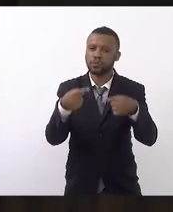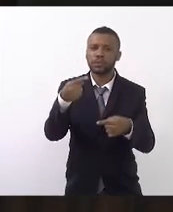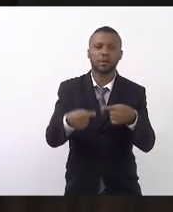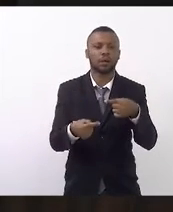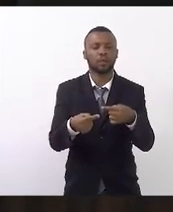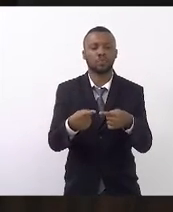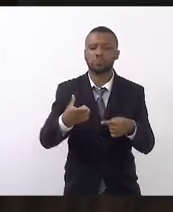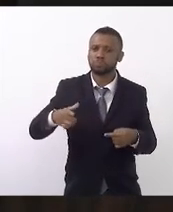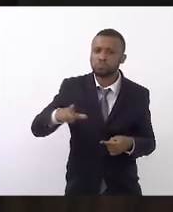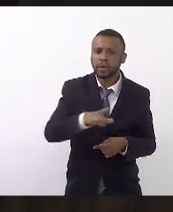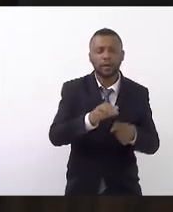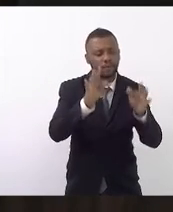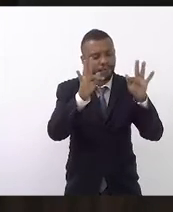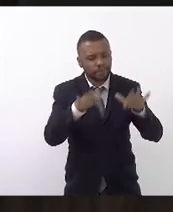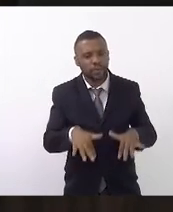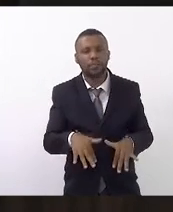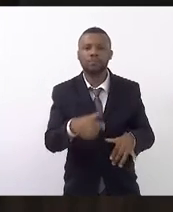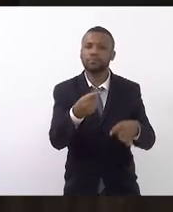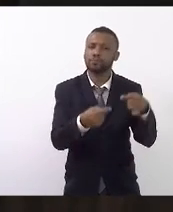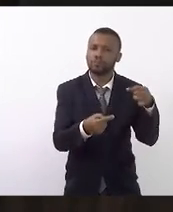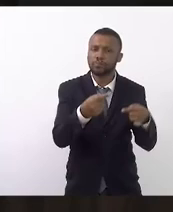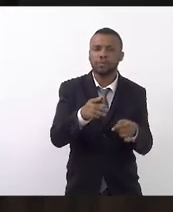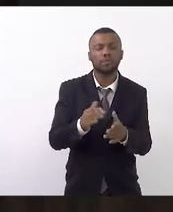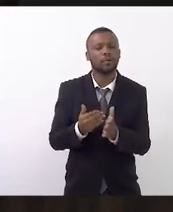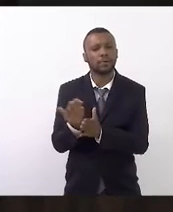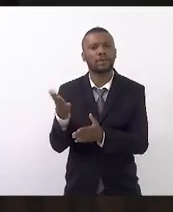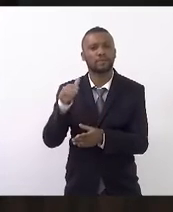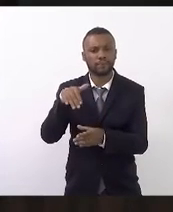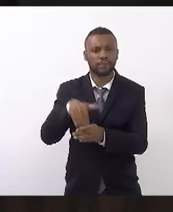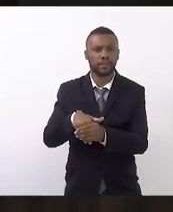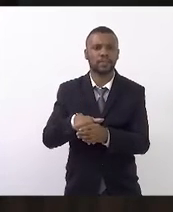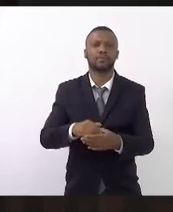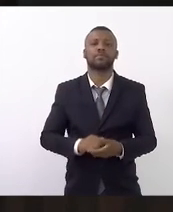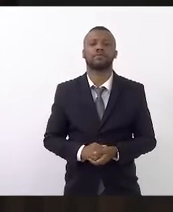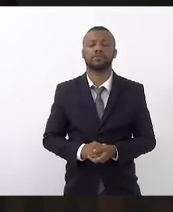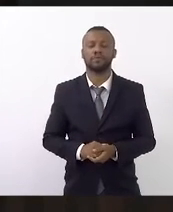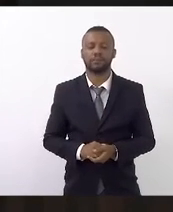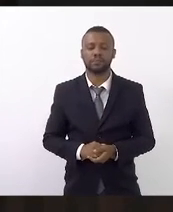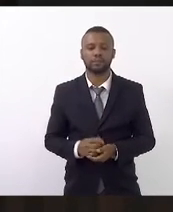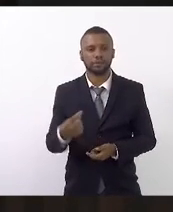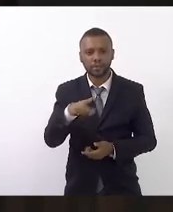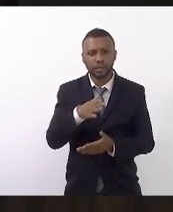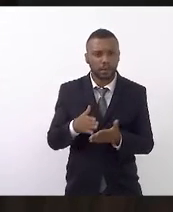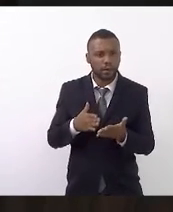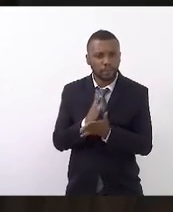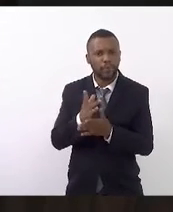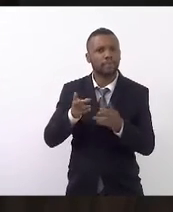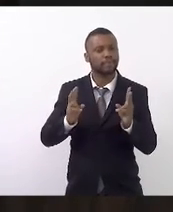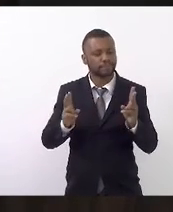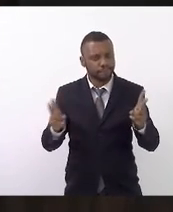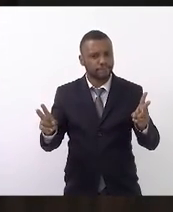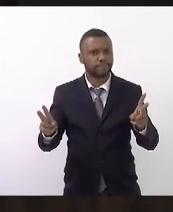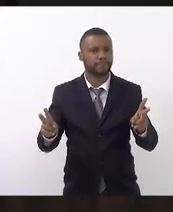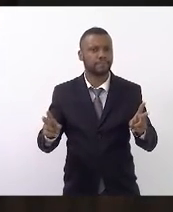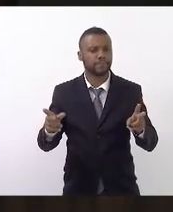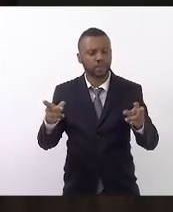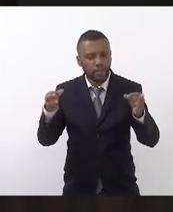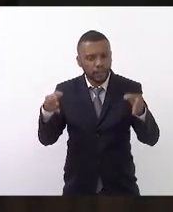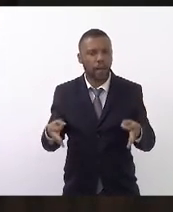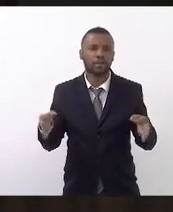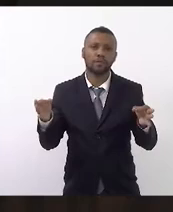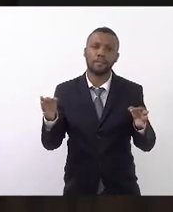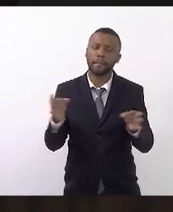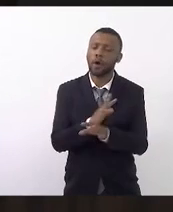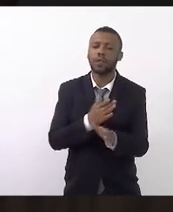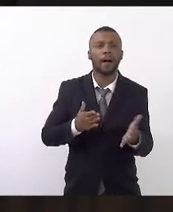havendo quem queira discutir, encerrada a discussão, é em votação. Os senhores que aprovam permaneçam como estão. Aprovado, vai